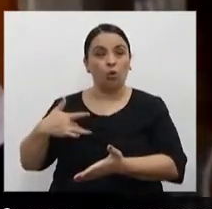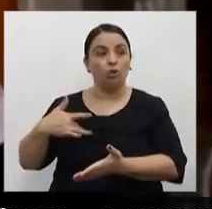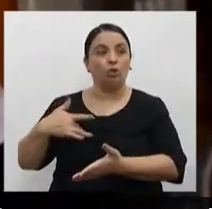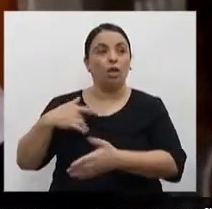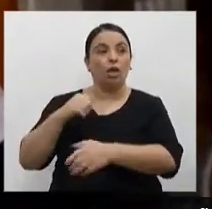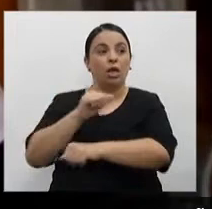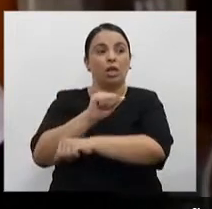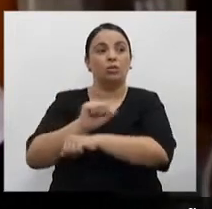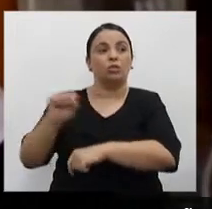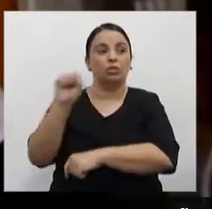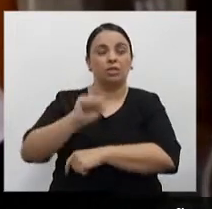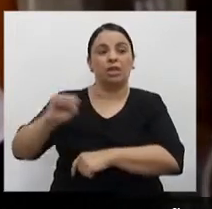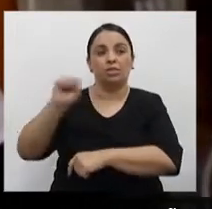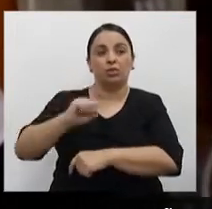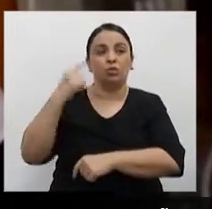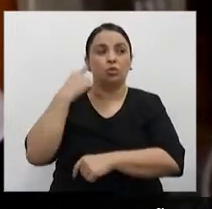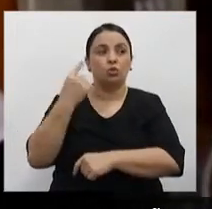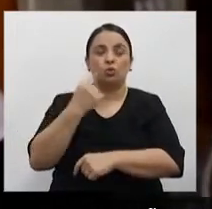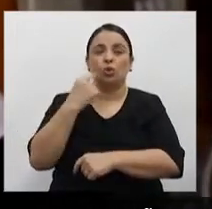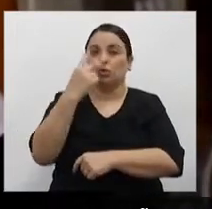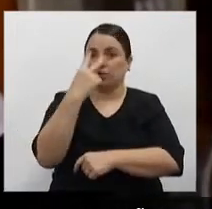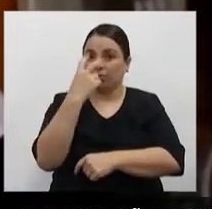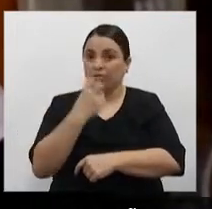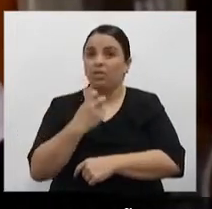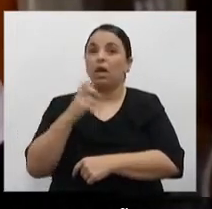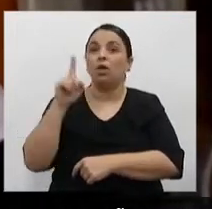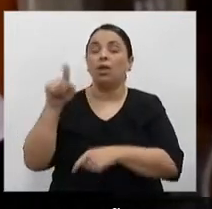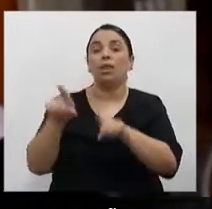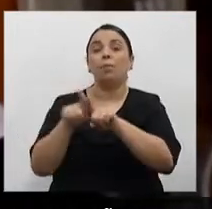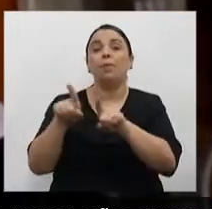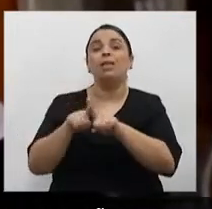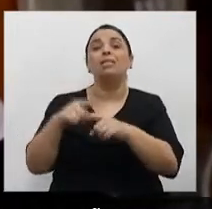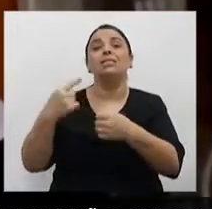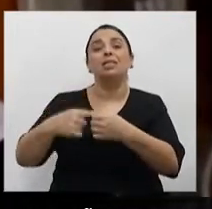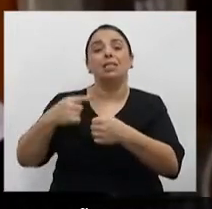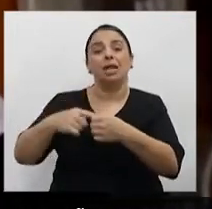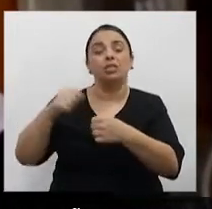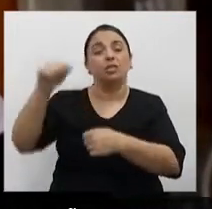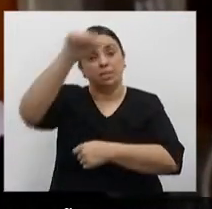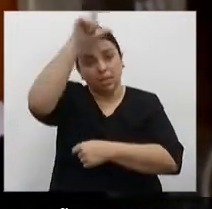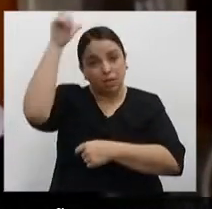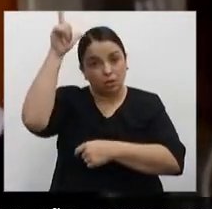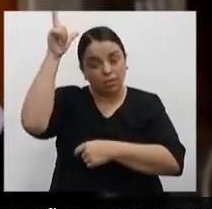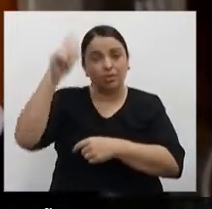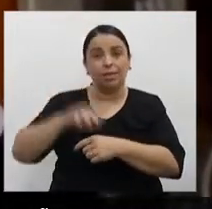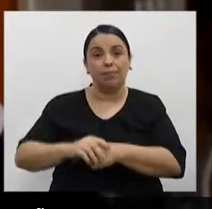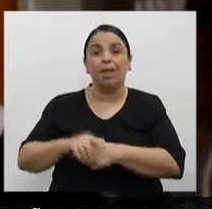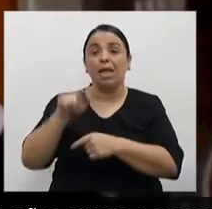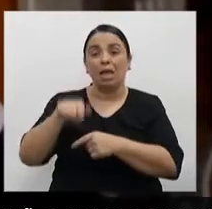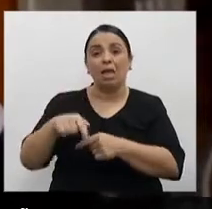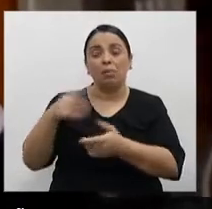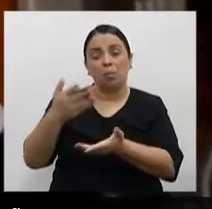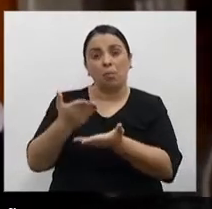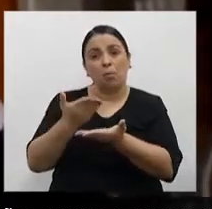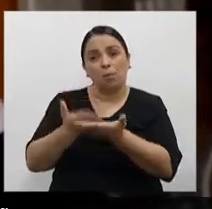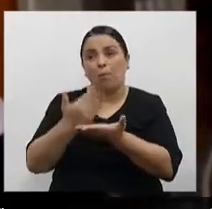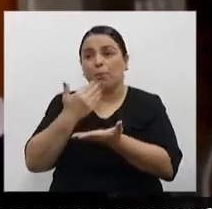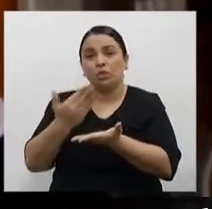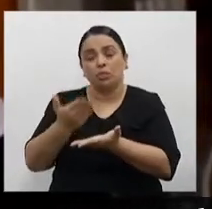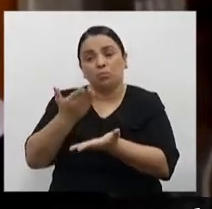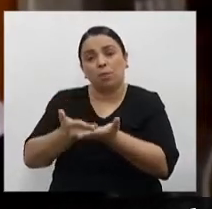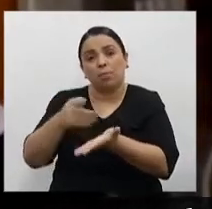a Associação de Cegos de Santa Luzia, onde eles explicitam as vulnerabilidades presentes dos